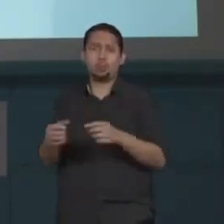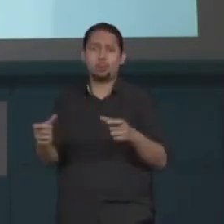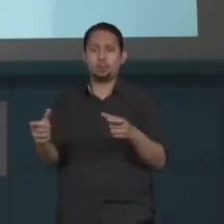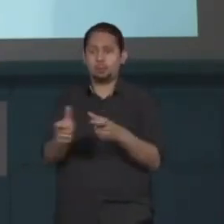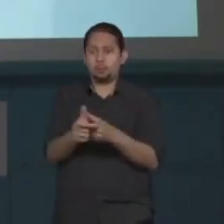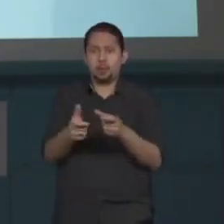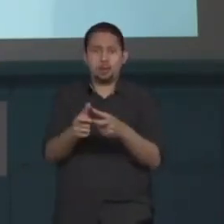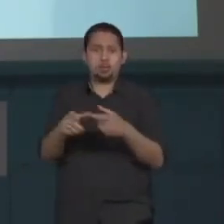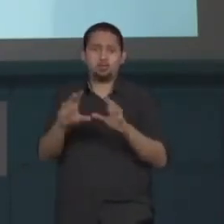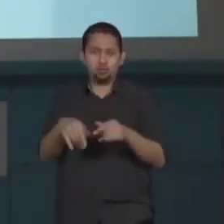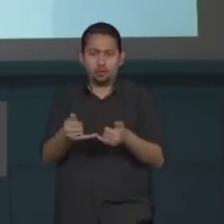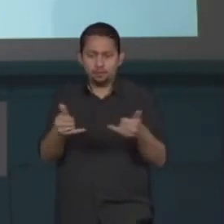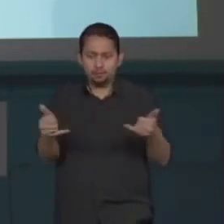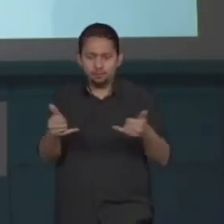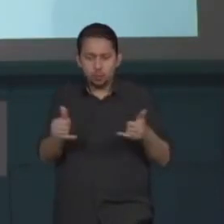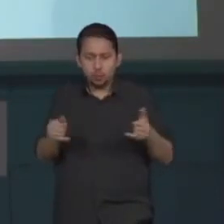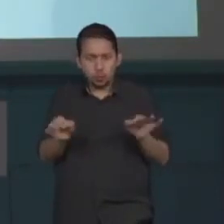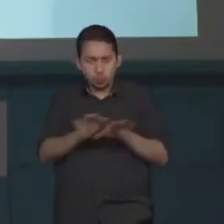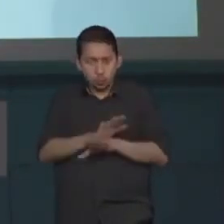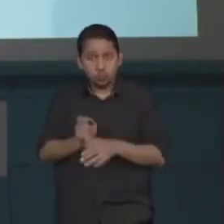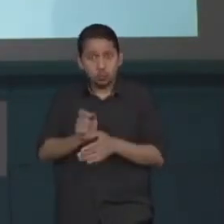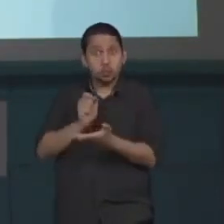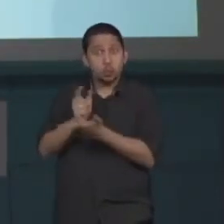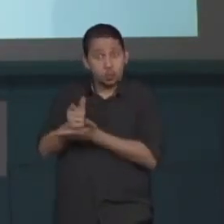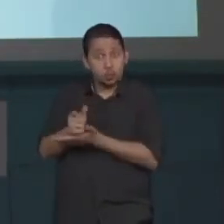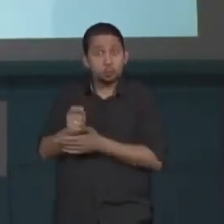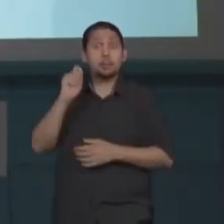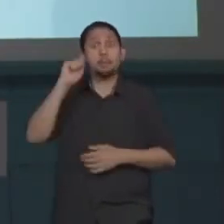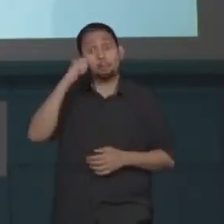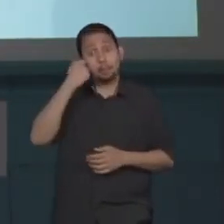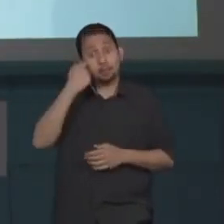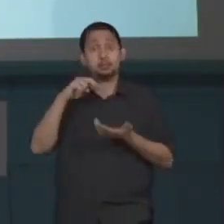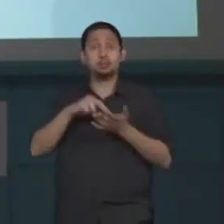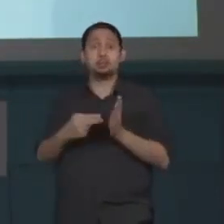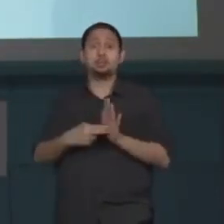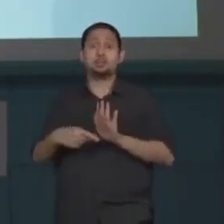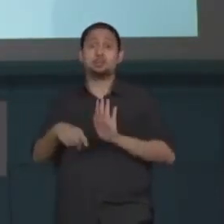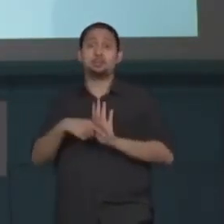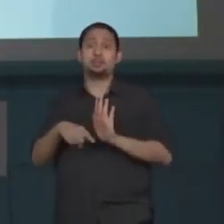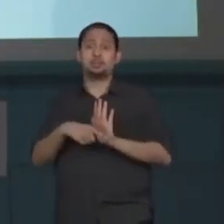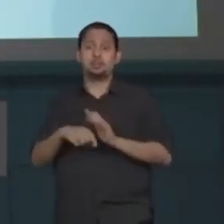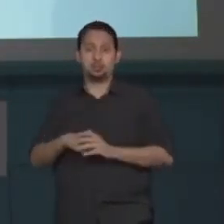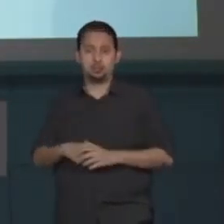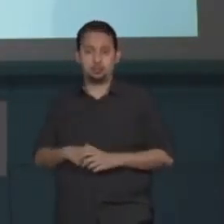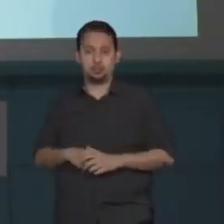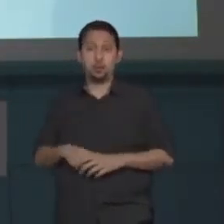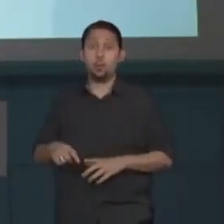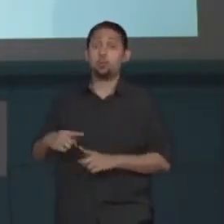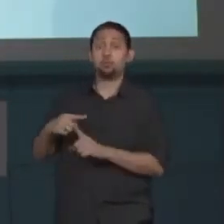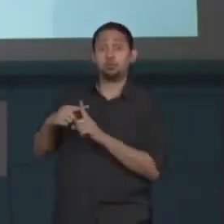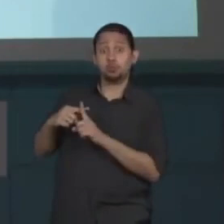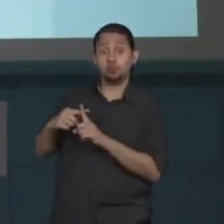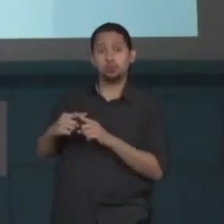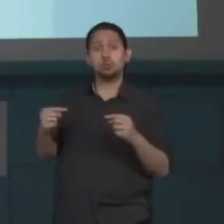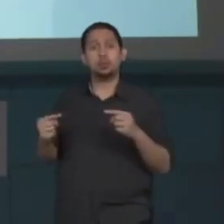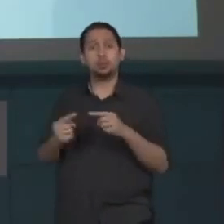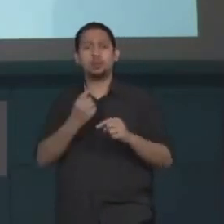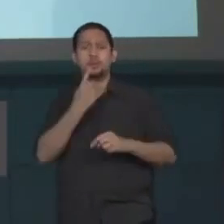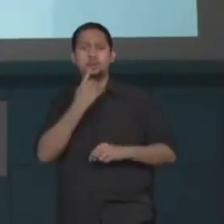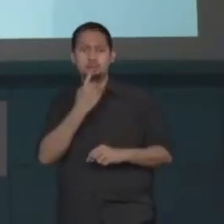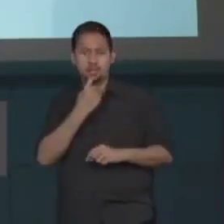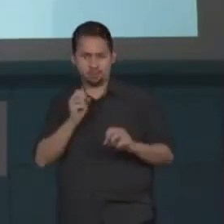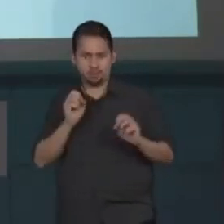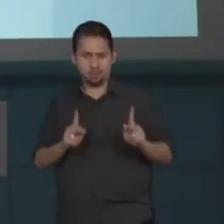vem com a fiação ali ligada, o fio preto vai ser o negativo. O positivo é o fio vermelho. Eu